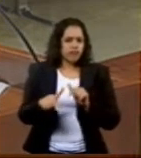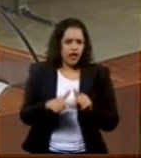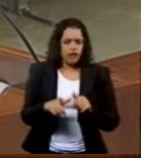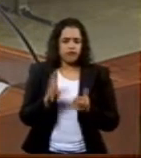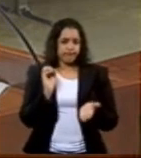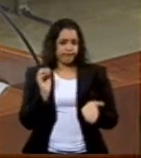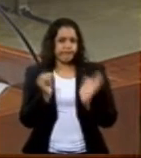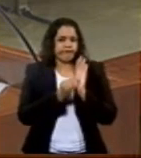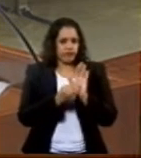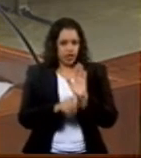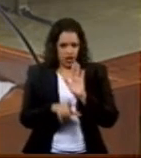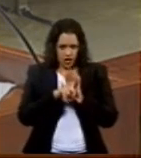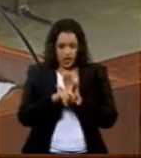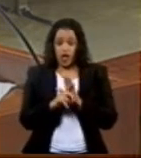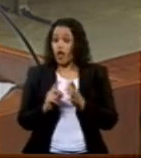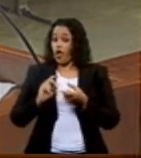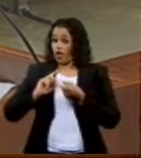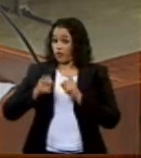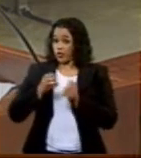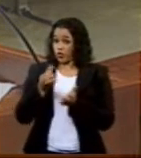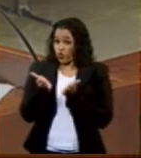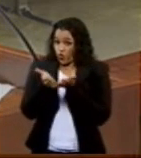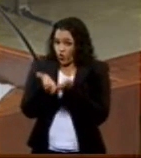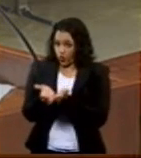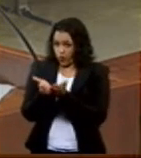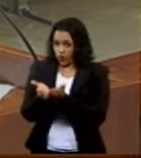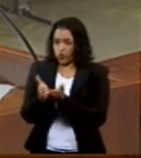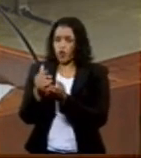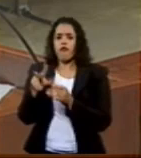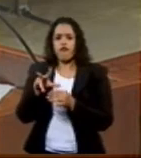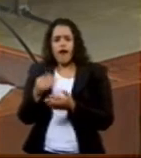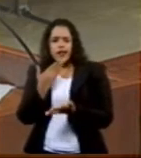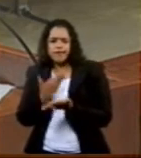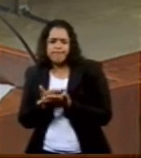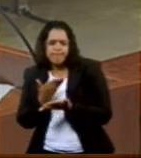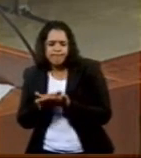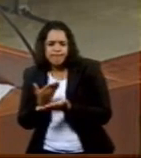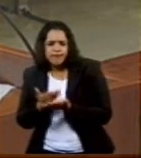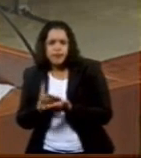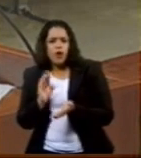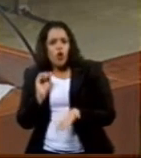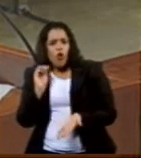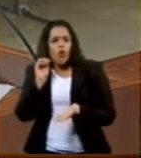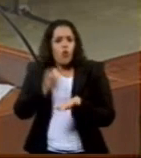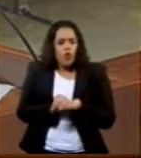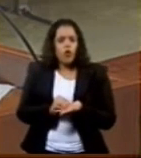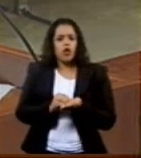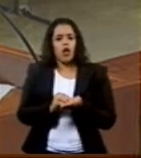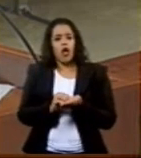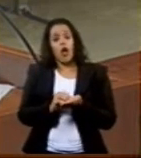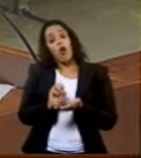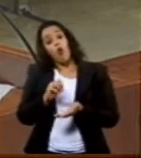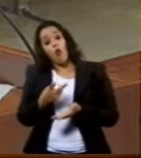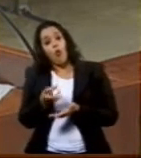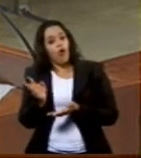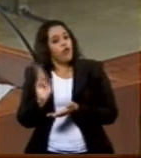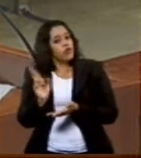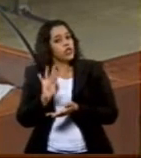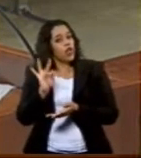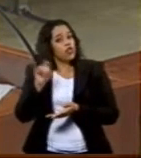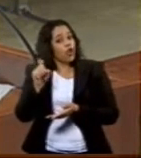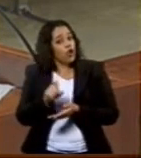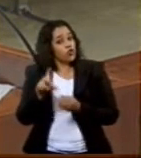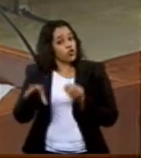lei, as administrações dos portos promoverão os estudos necessários à fixação ou revisão das taxas